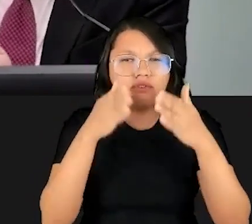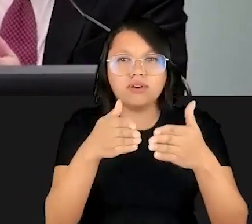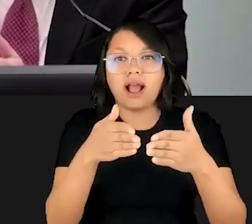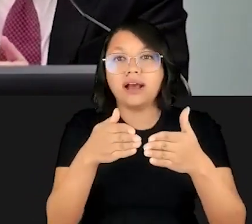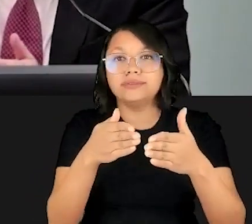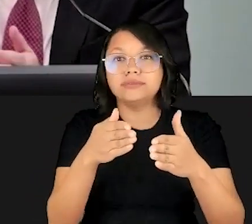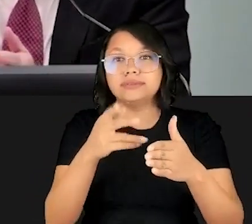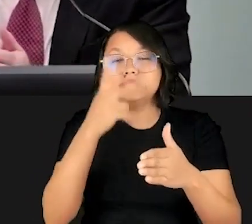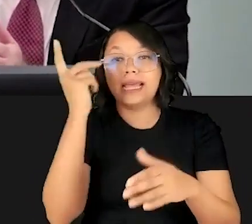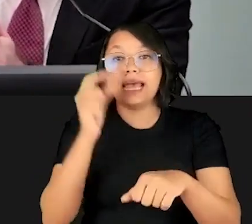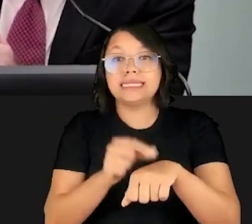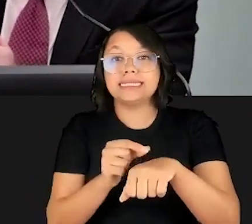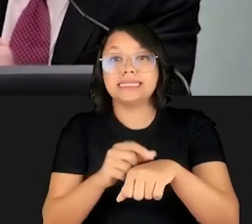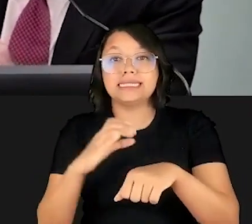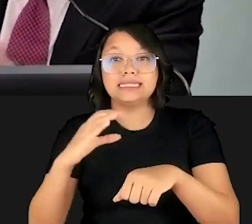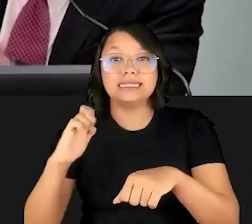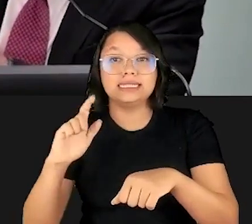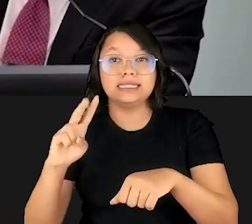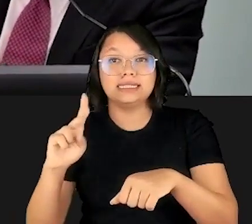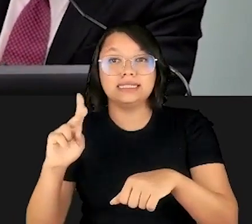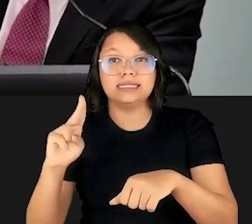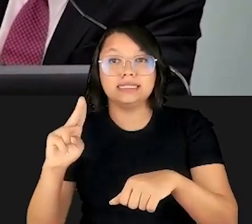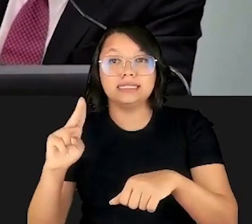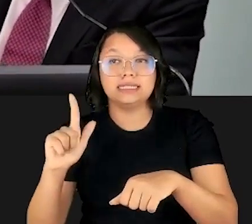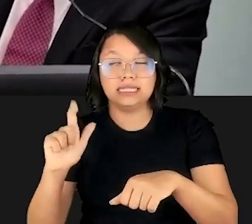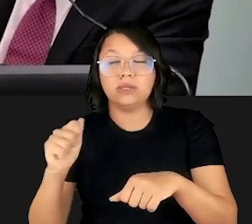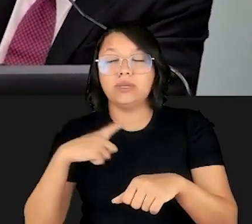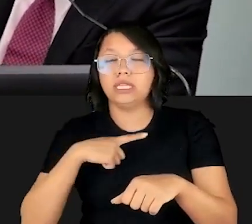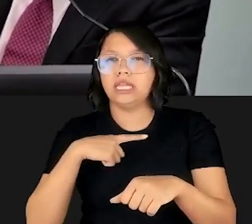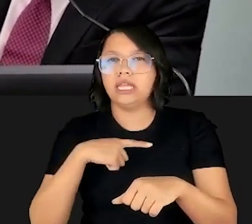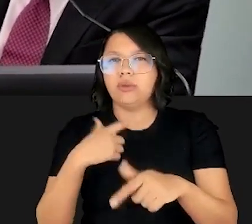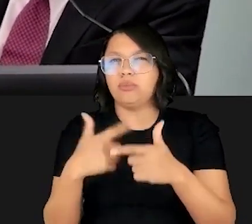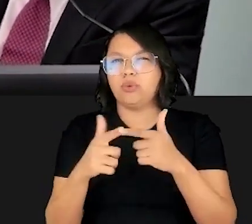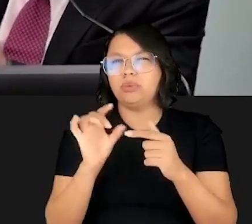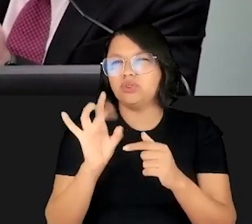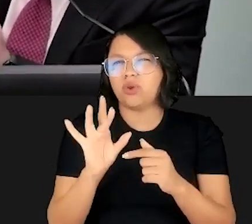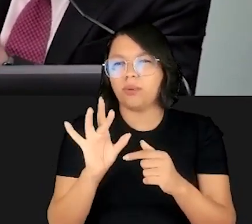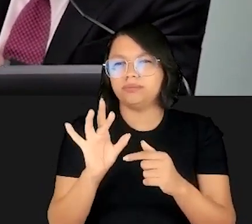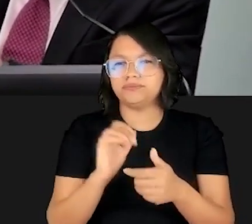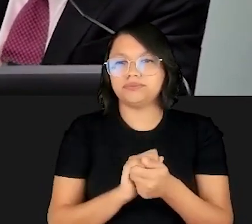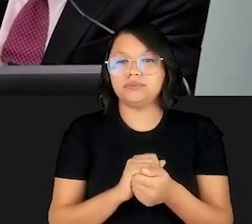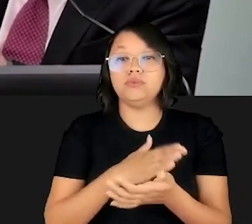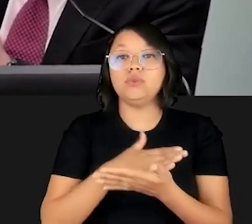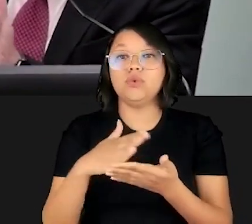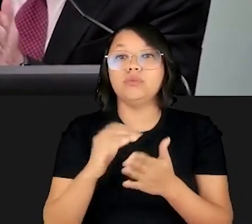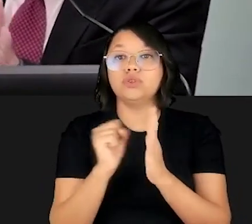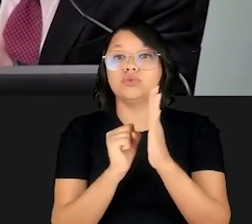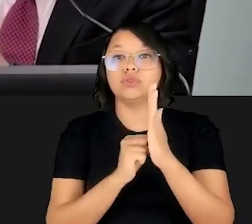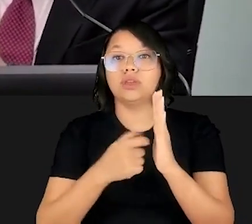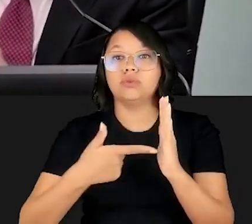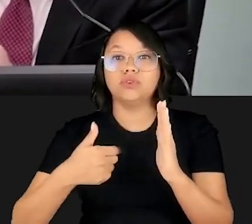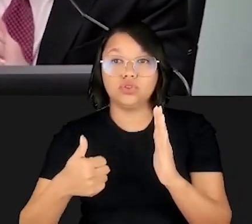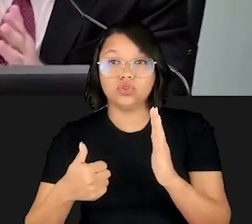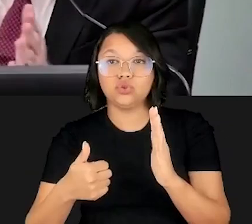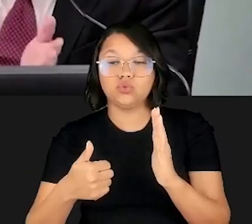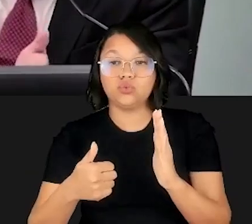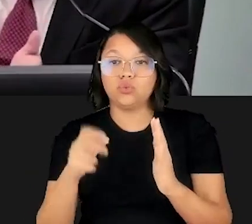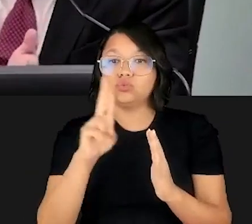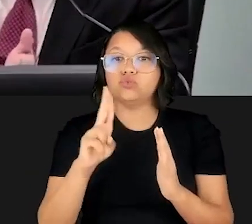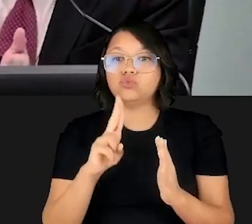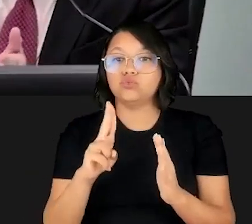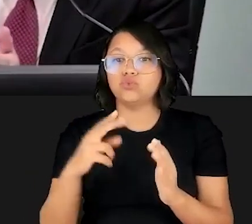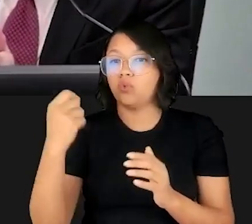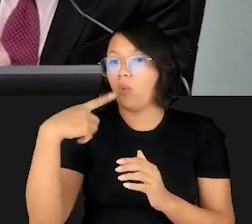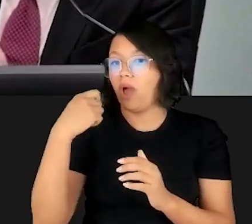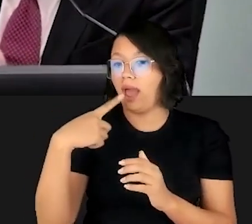vem a definição da terapia alvo-molecular, que surgiu no início do século XXI. É um remédio que não é mais um remédio que atua sobre todas